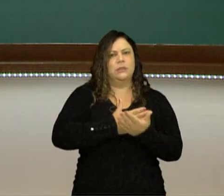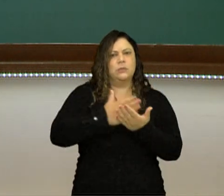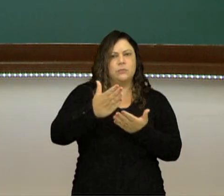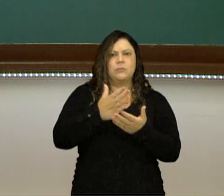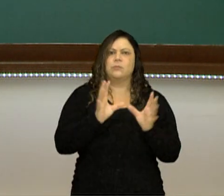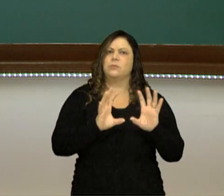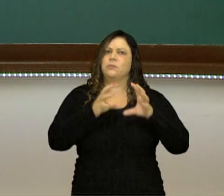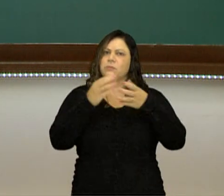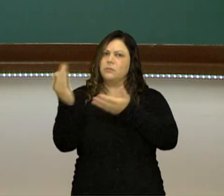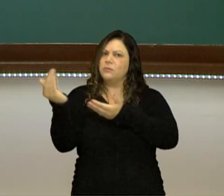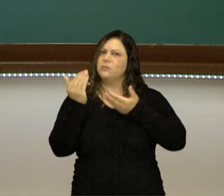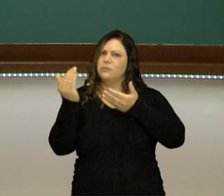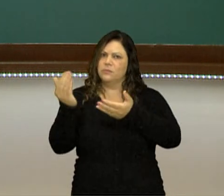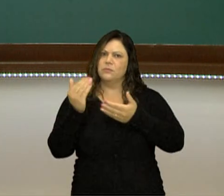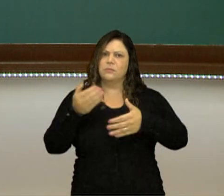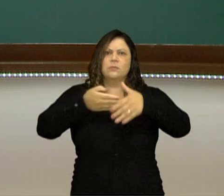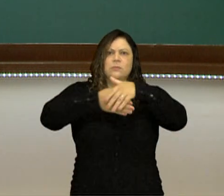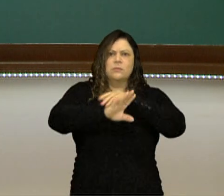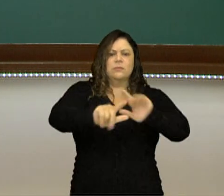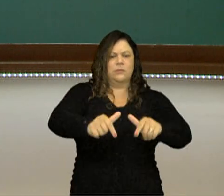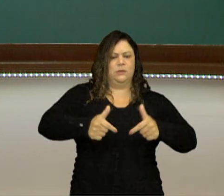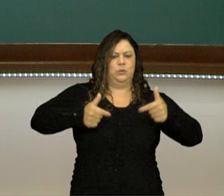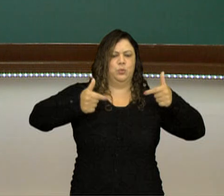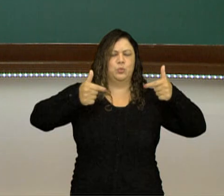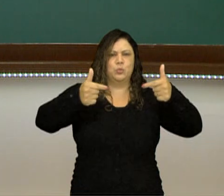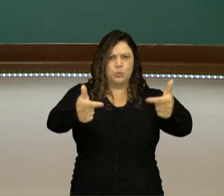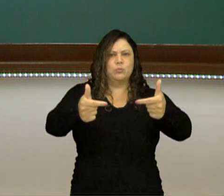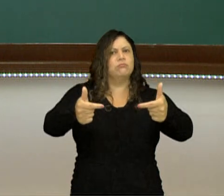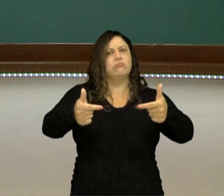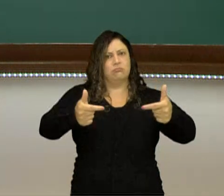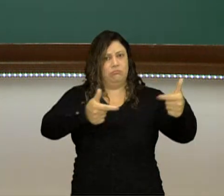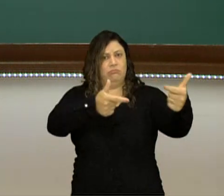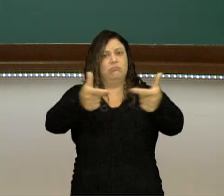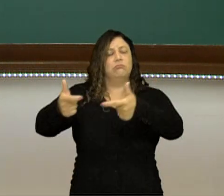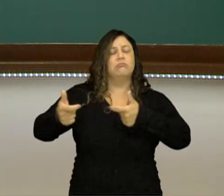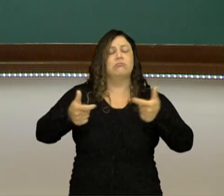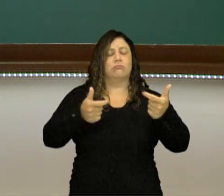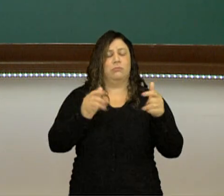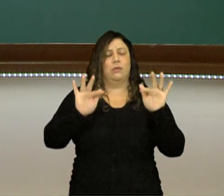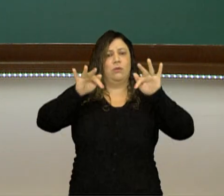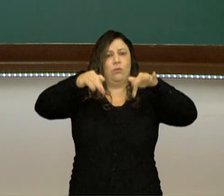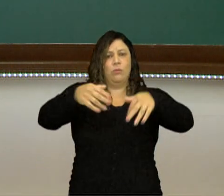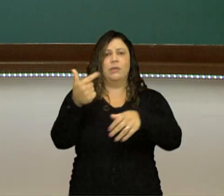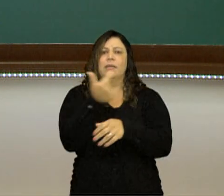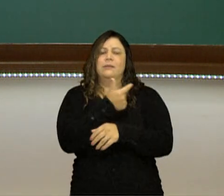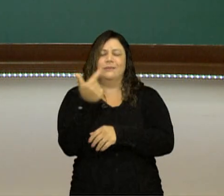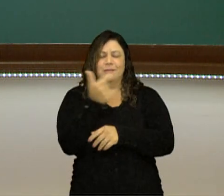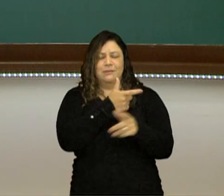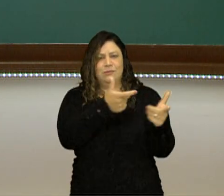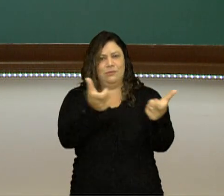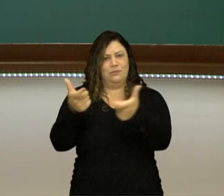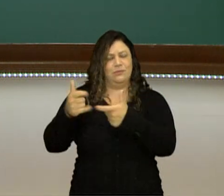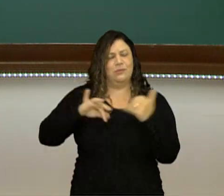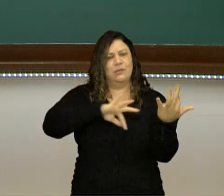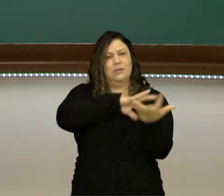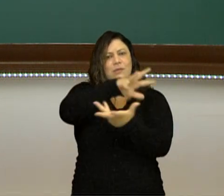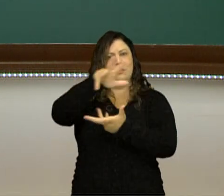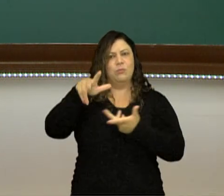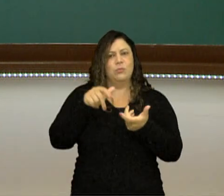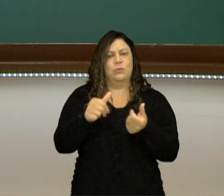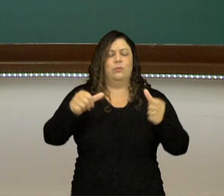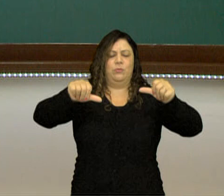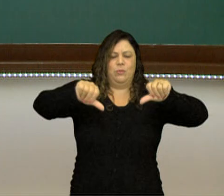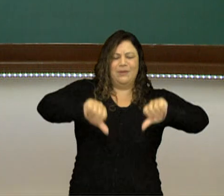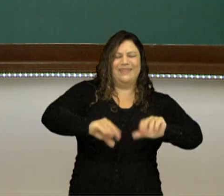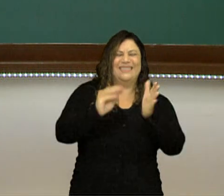hitlerista chegaram efetivamente a lutar no final da Segunda Guerra Mundial, quando o fronte já estava muito ruim para a Alemanha e eles estavam